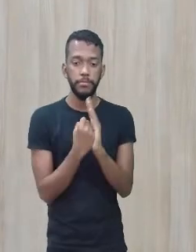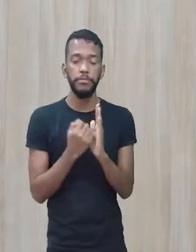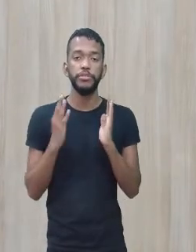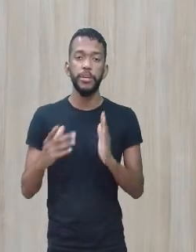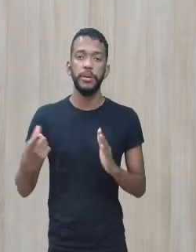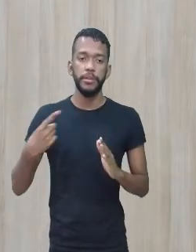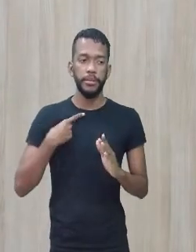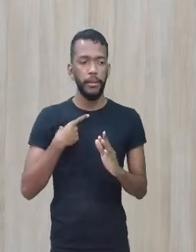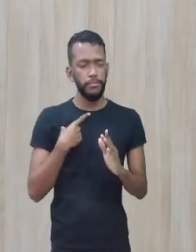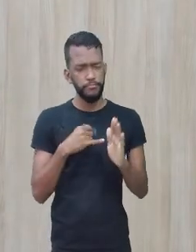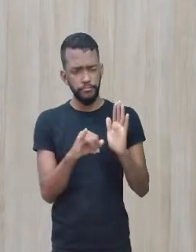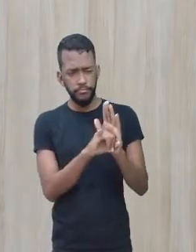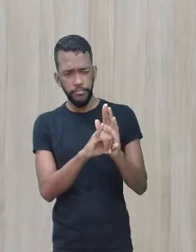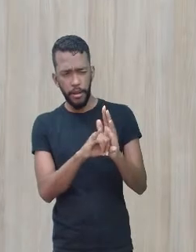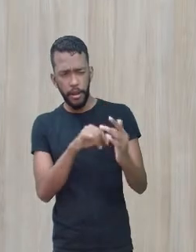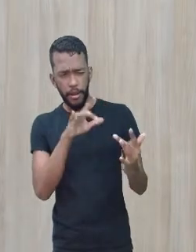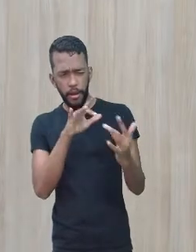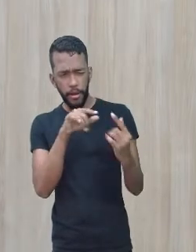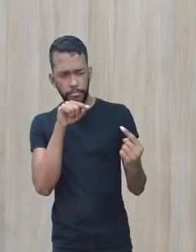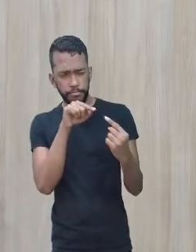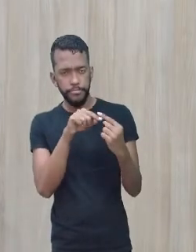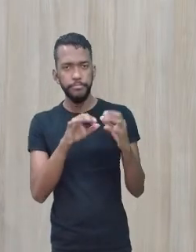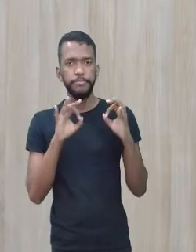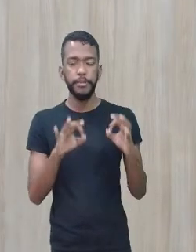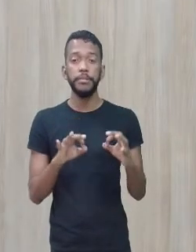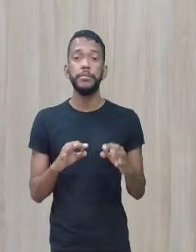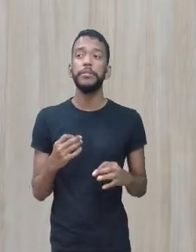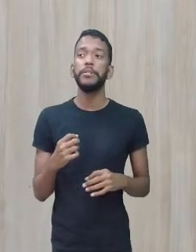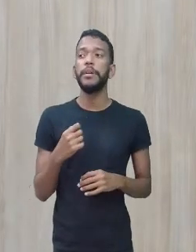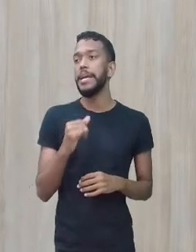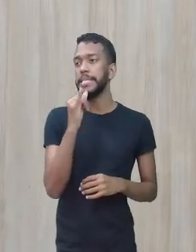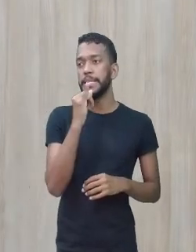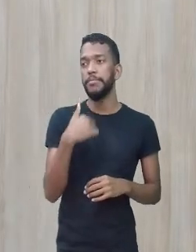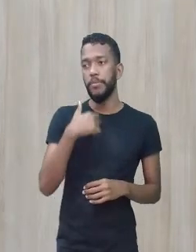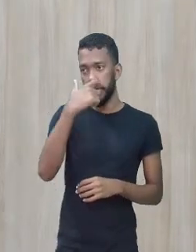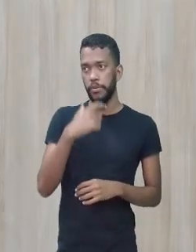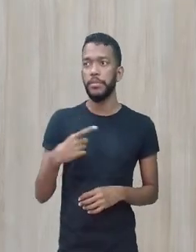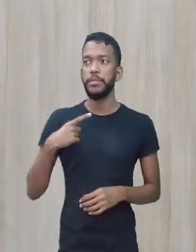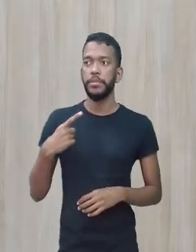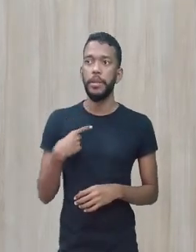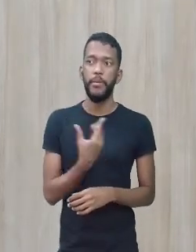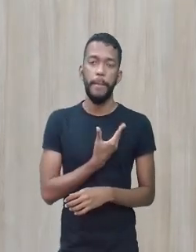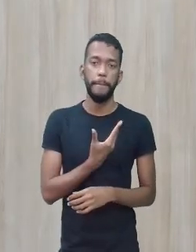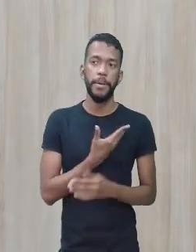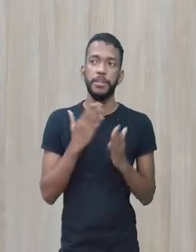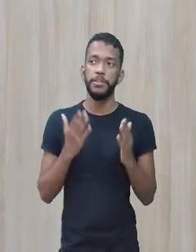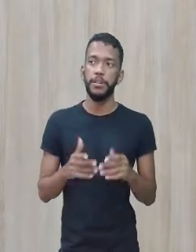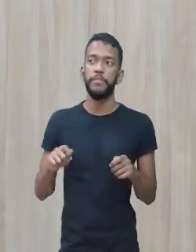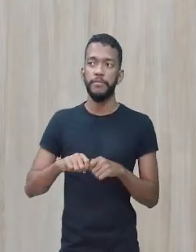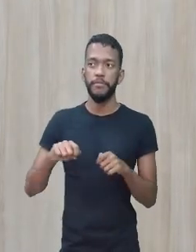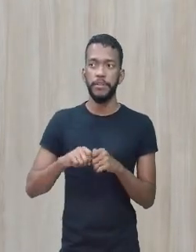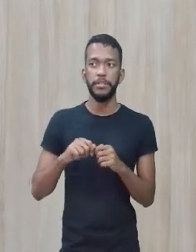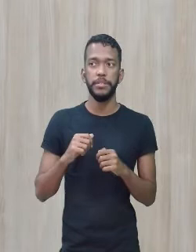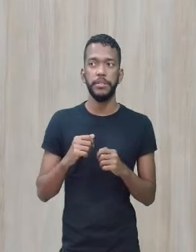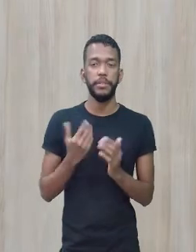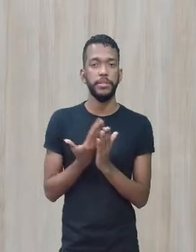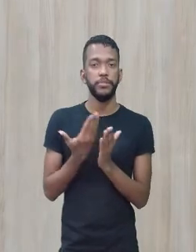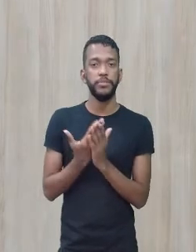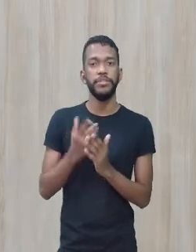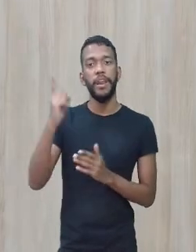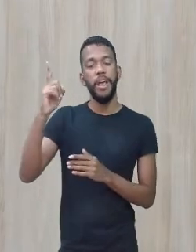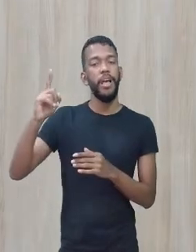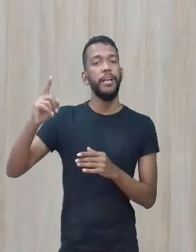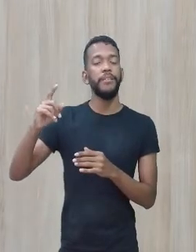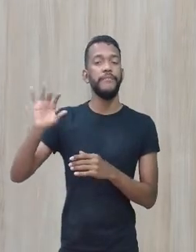uma identificação. Quando você... eu tenho, por exemplo, uma amiga, né, que foi fazer um intercâmbio lá na França,